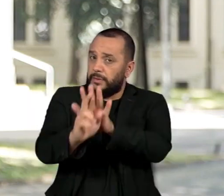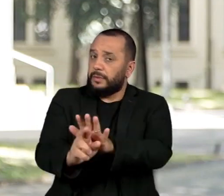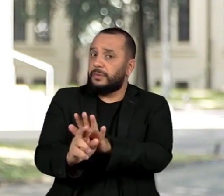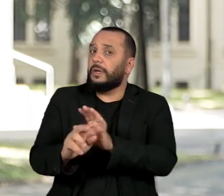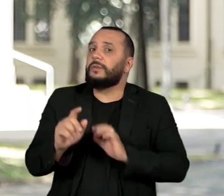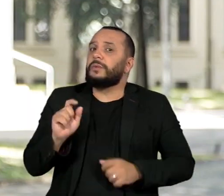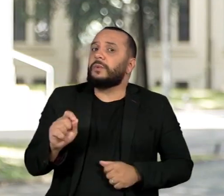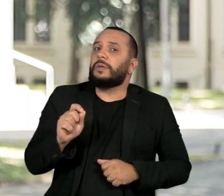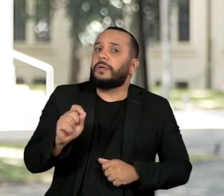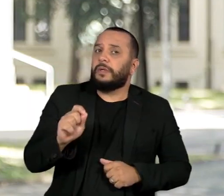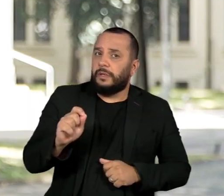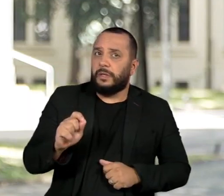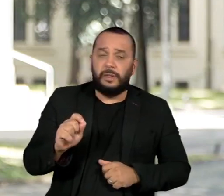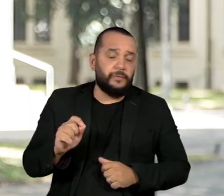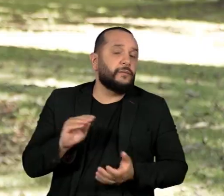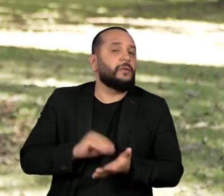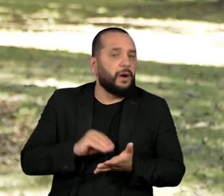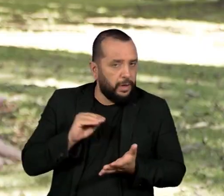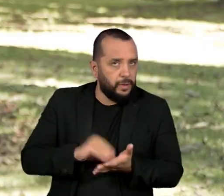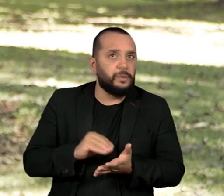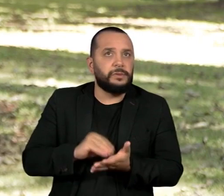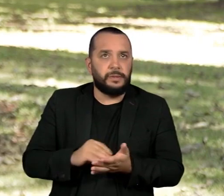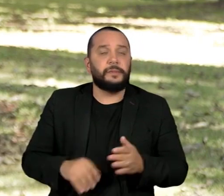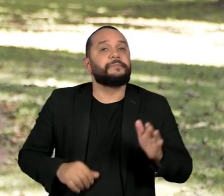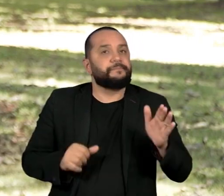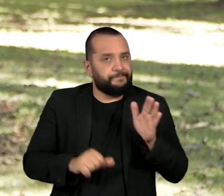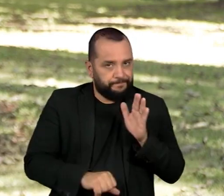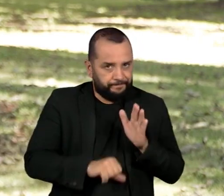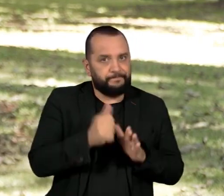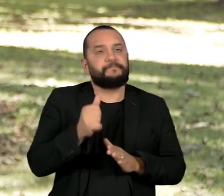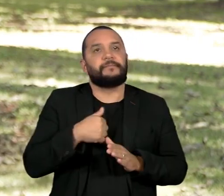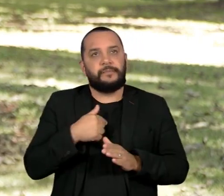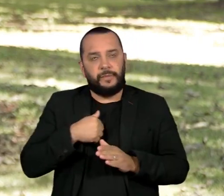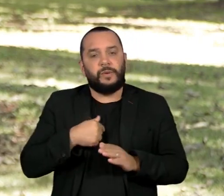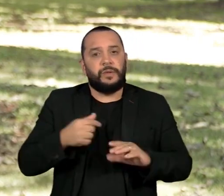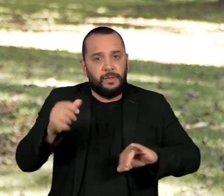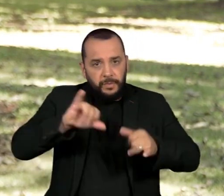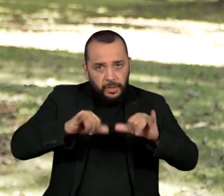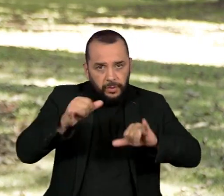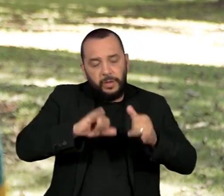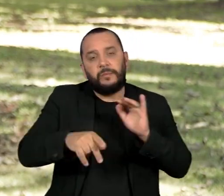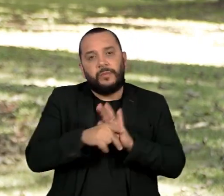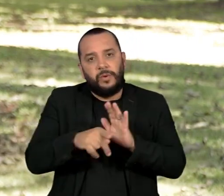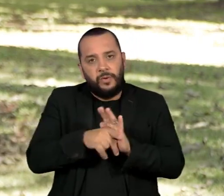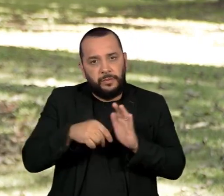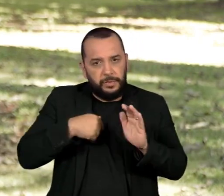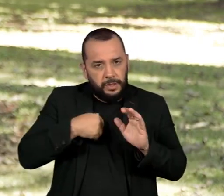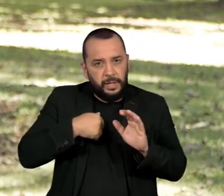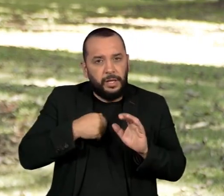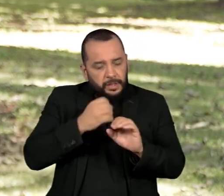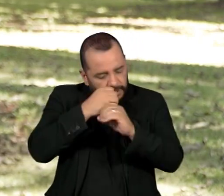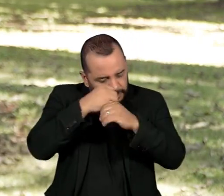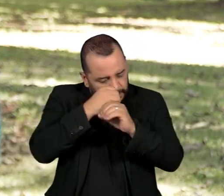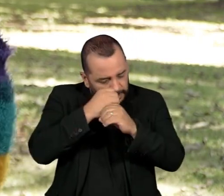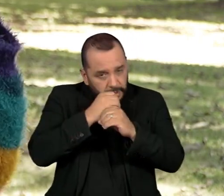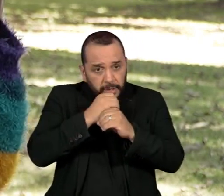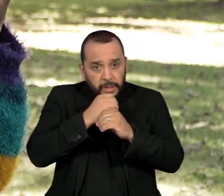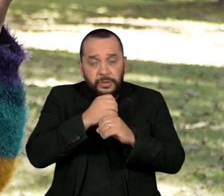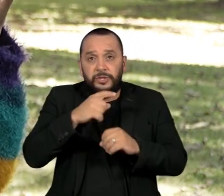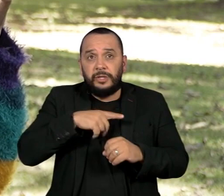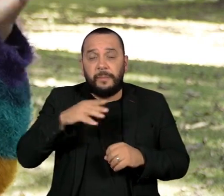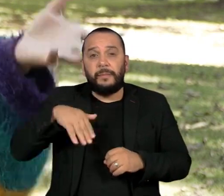ainda insuficiente. A primeira vez que eu entrei, por exemplo, no laboratório de anatomia, eu vi muito mais corpos